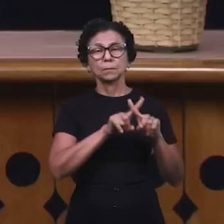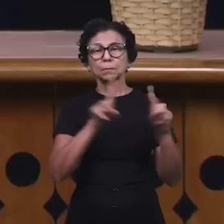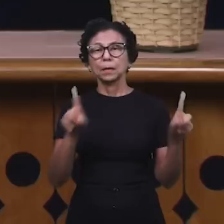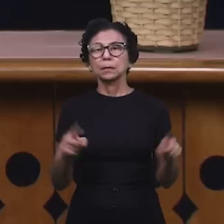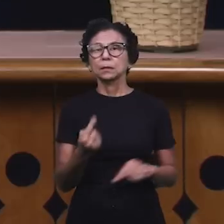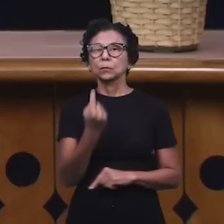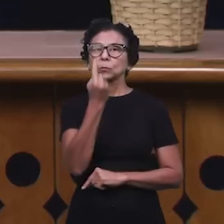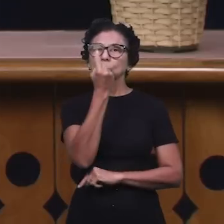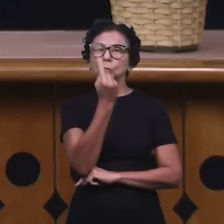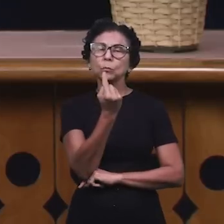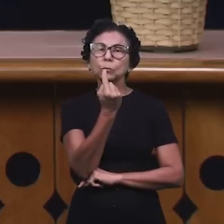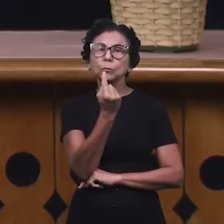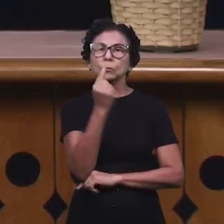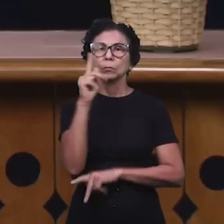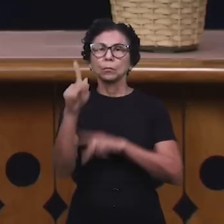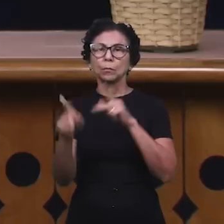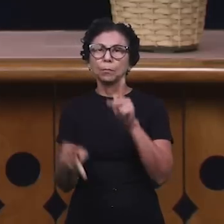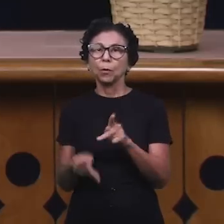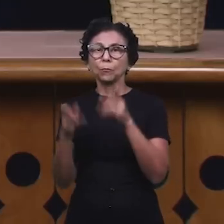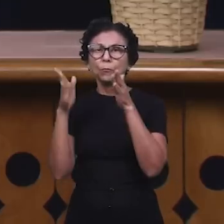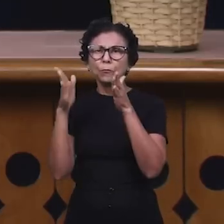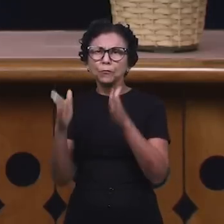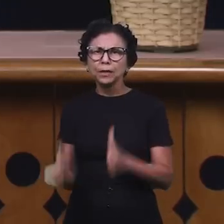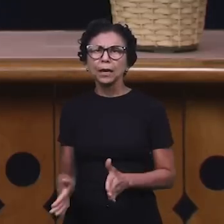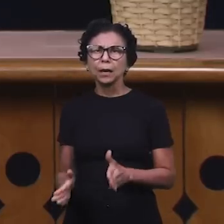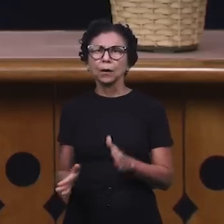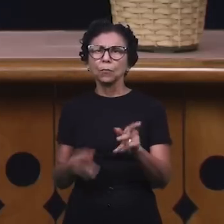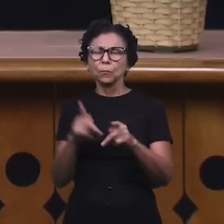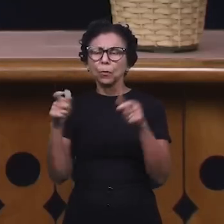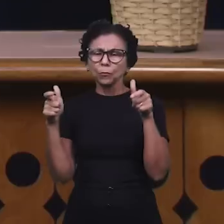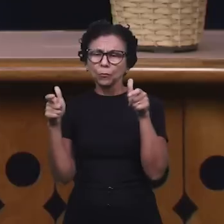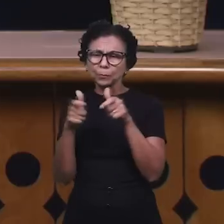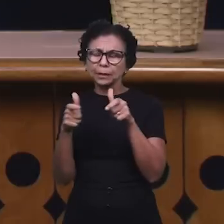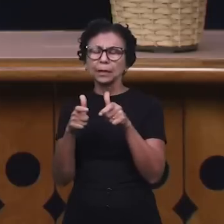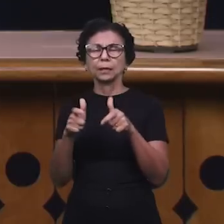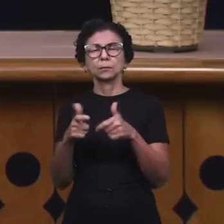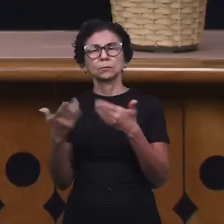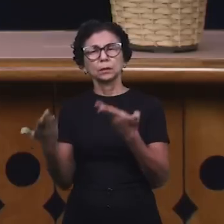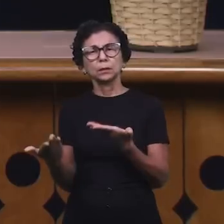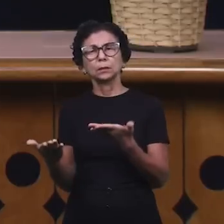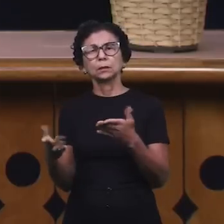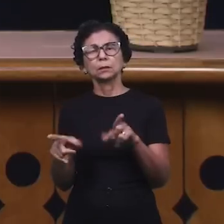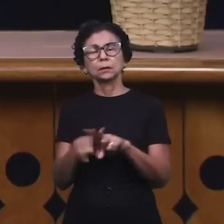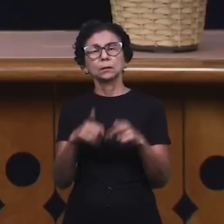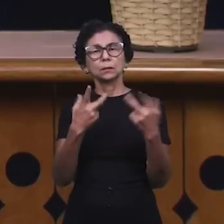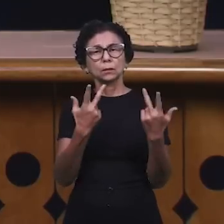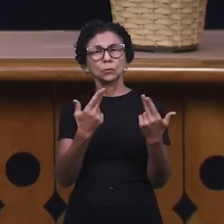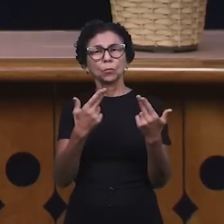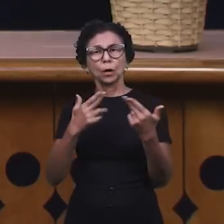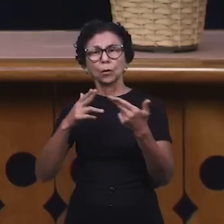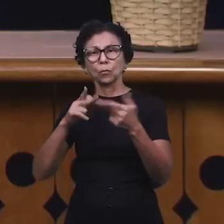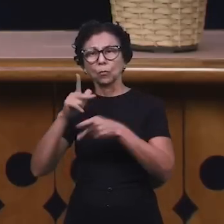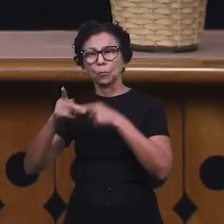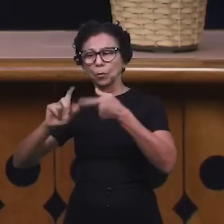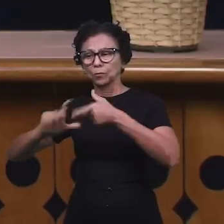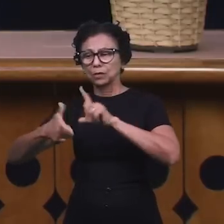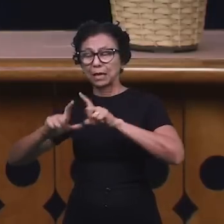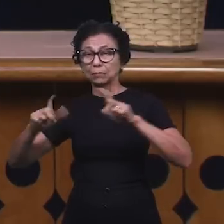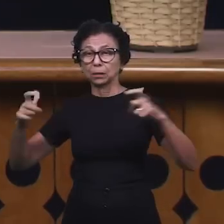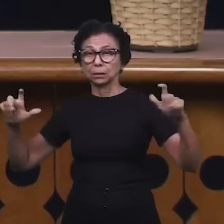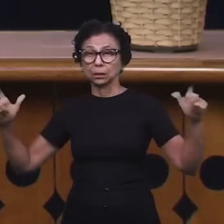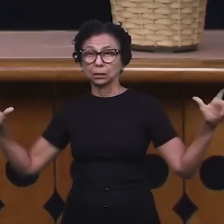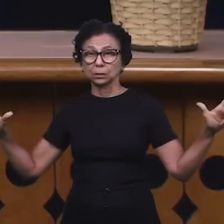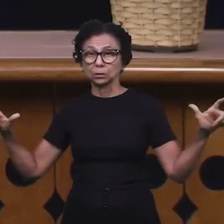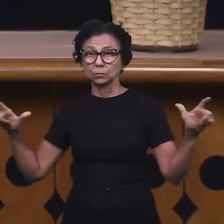um povo fiel a Deus pequeno. Israel também funciona assim. O povo de Israel é muito grande, mas o Israel